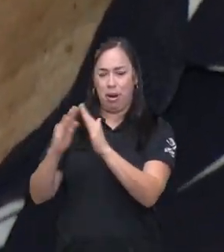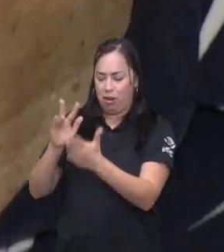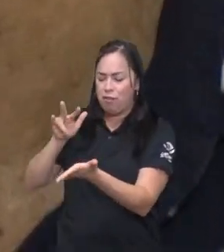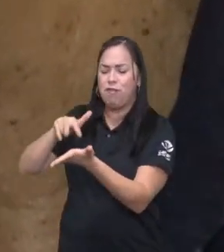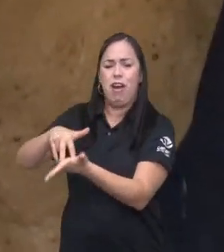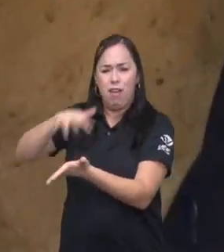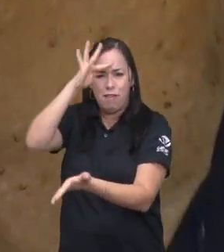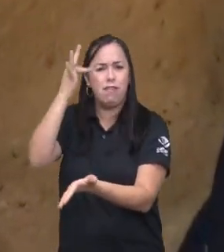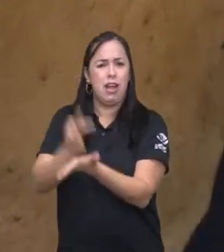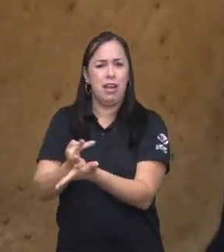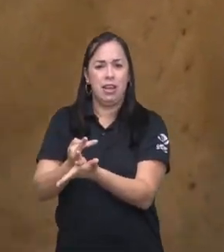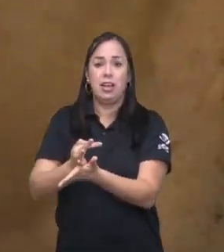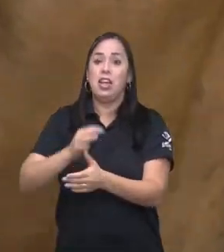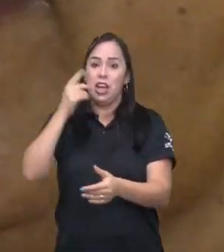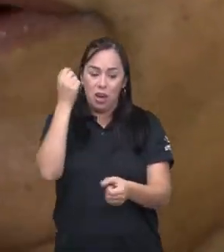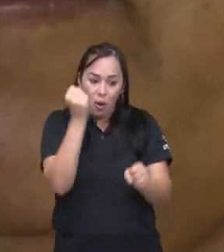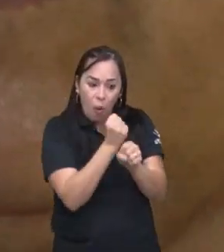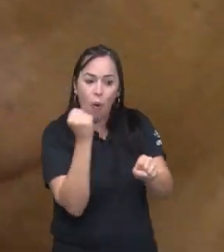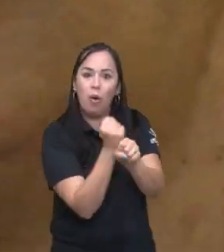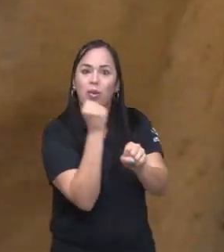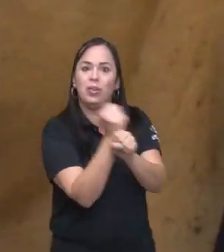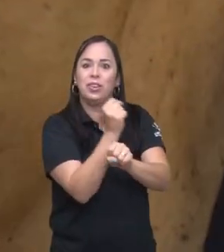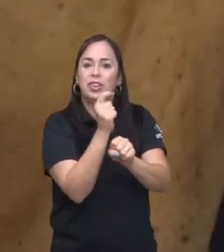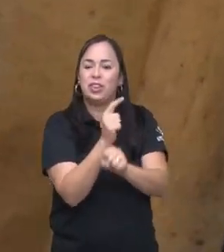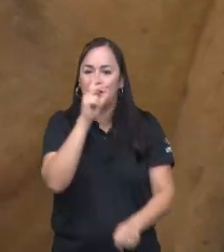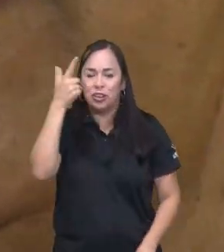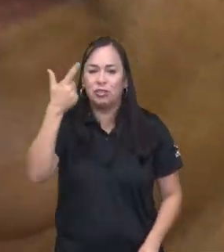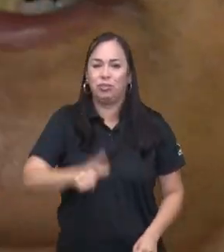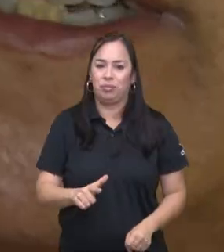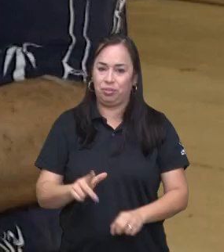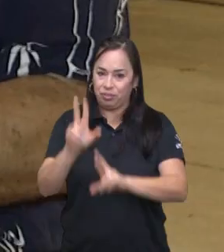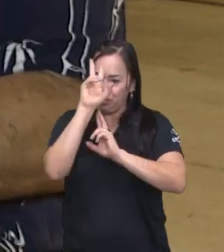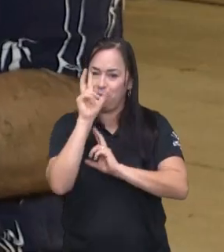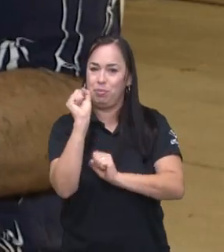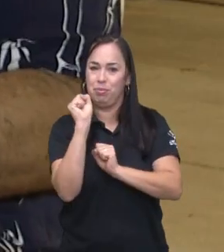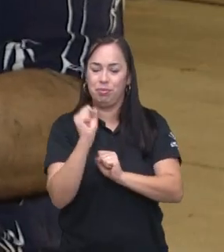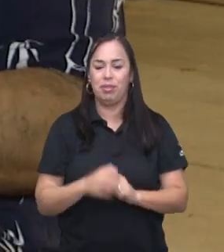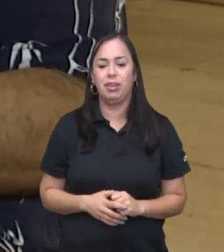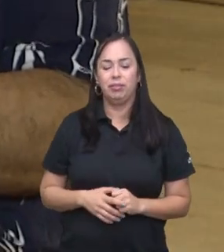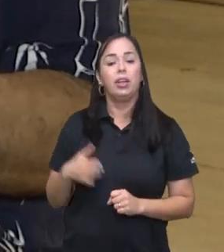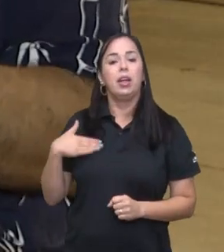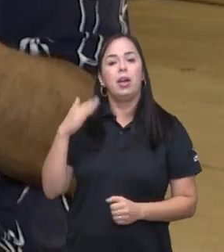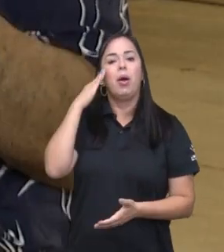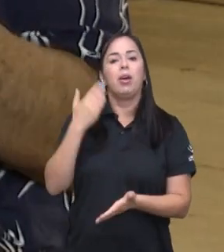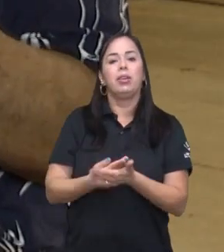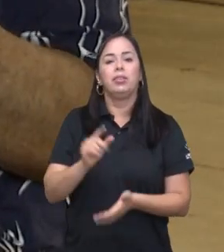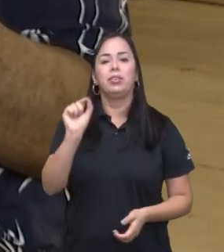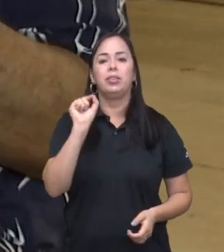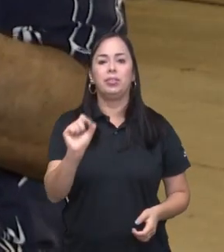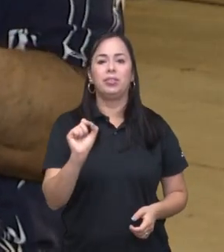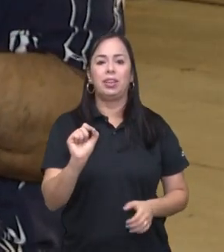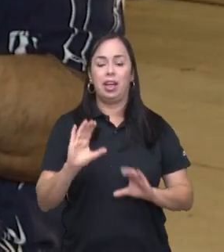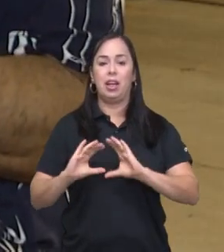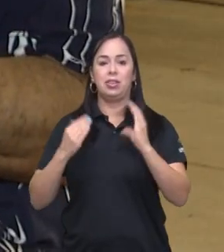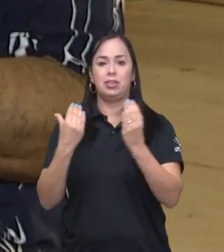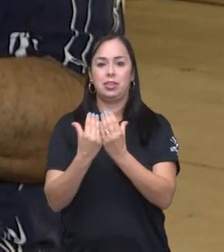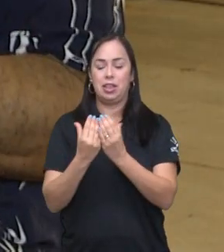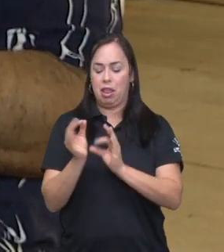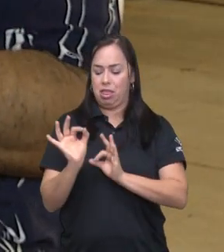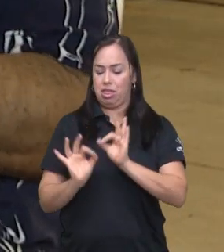que eles reconstruíssem tudo de novo, com muita força e esperança. Eu digo que a comunidade ela vai